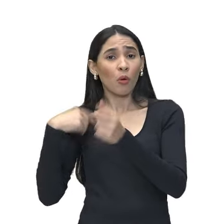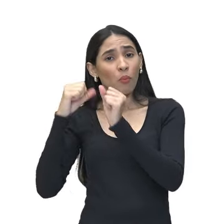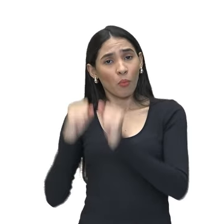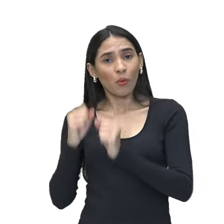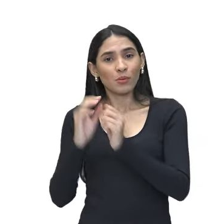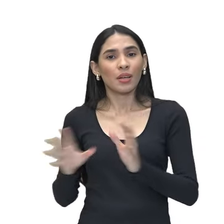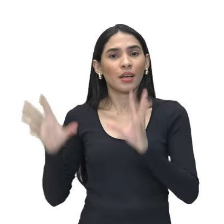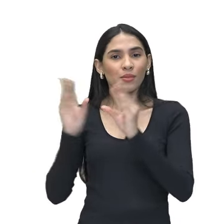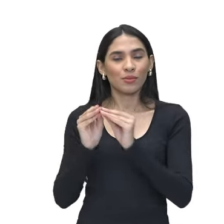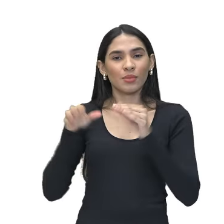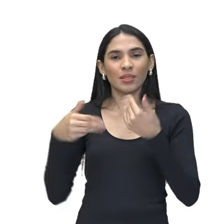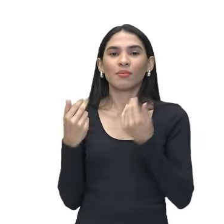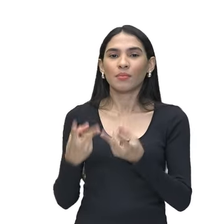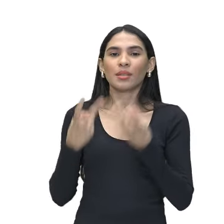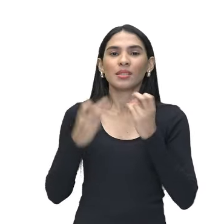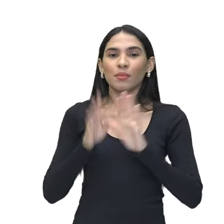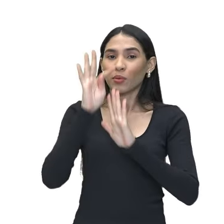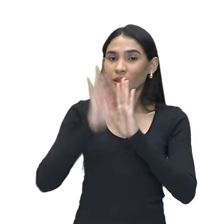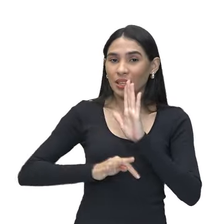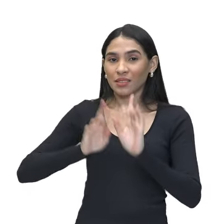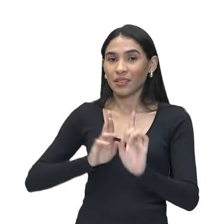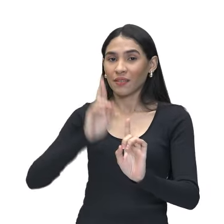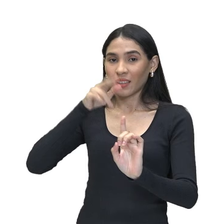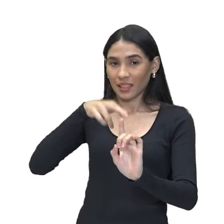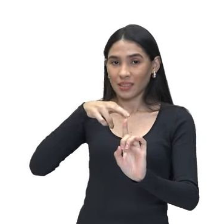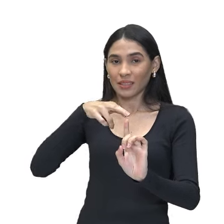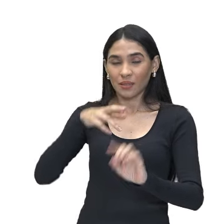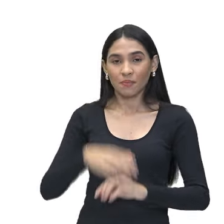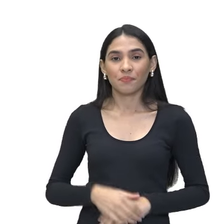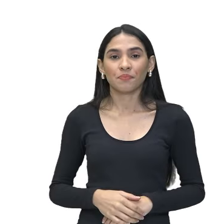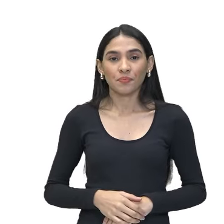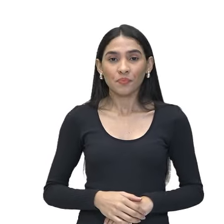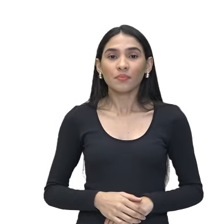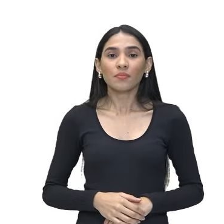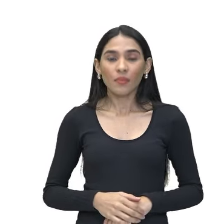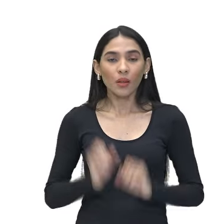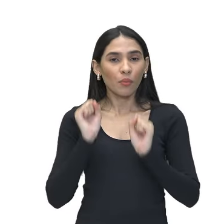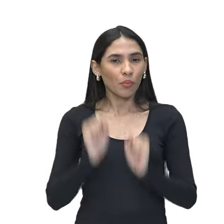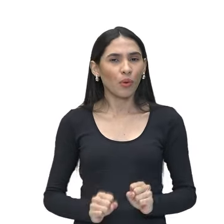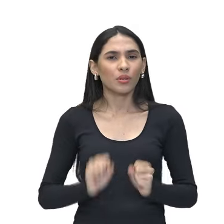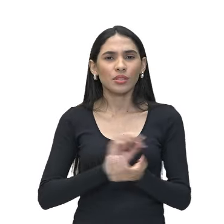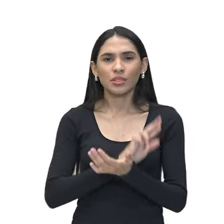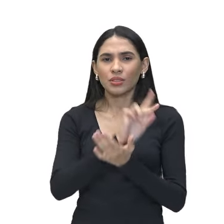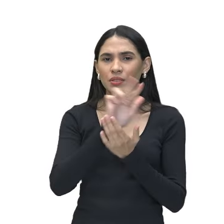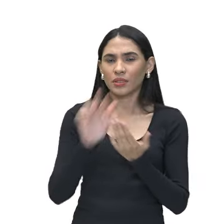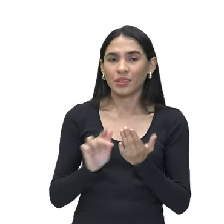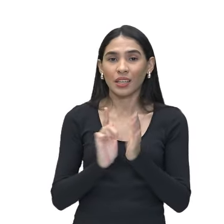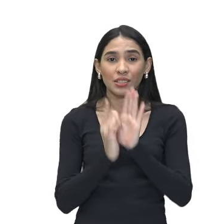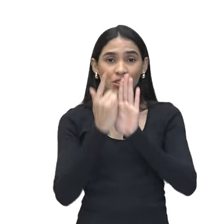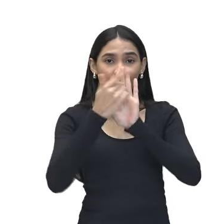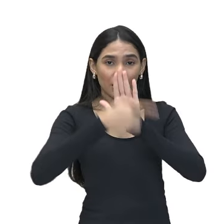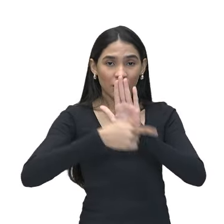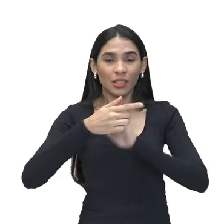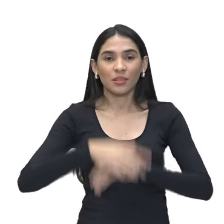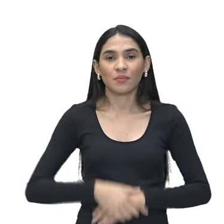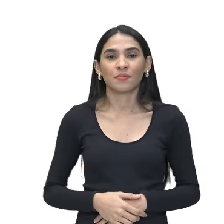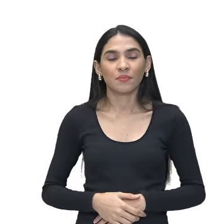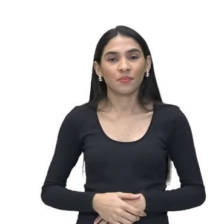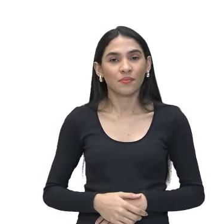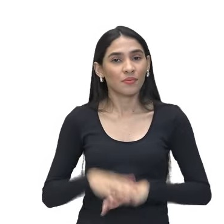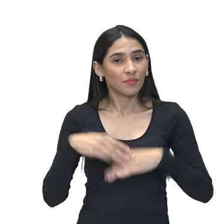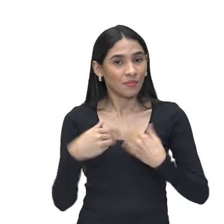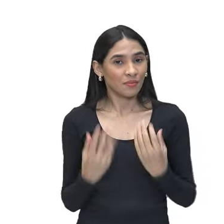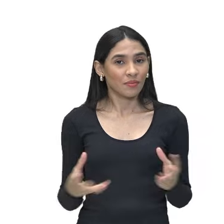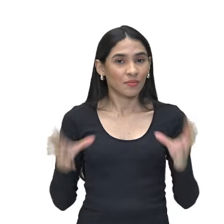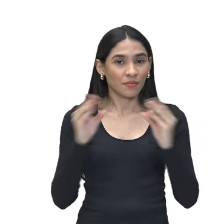vejam que o texto de referência pode ser de diferentes gêneros, não é? E aí, finalizando o nosso